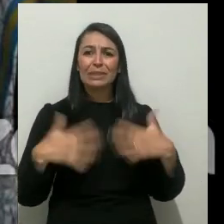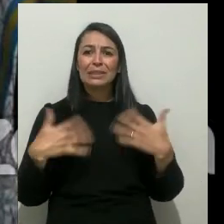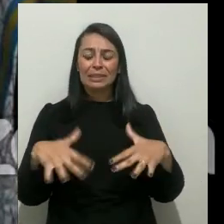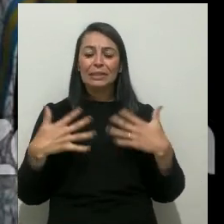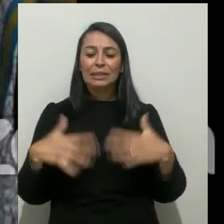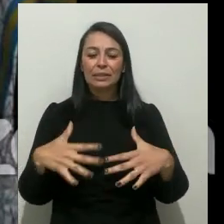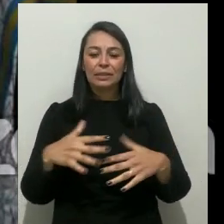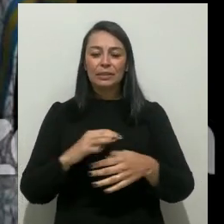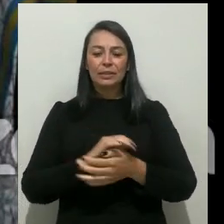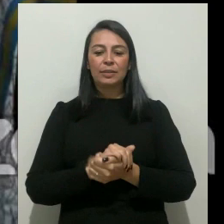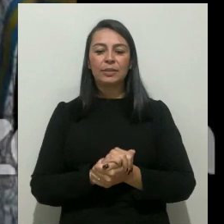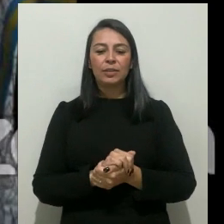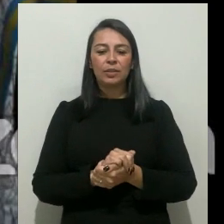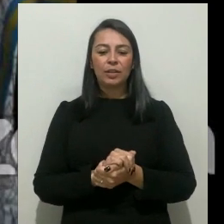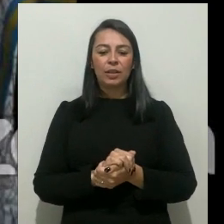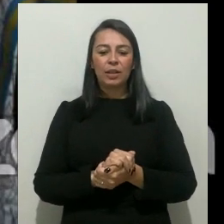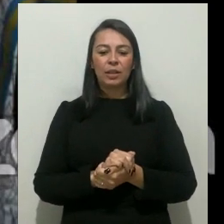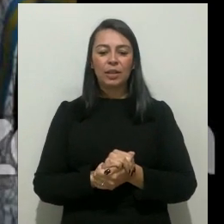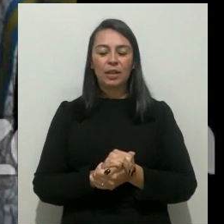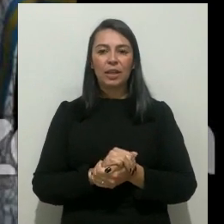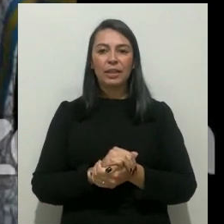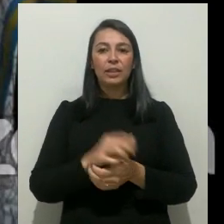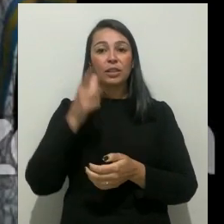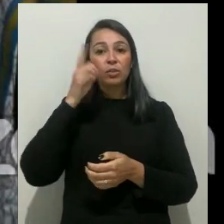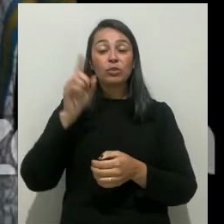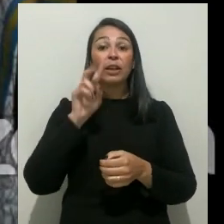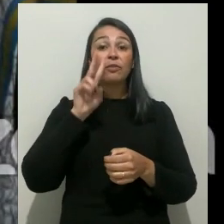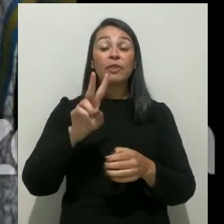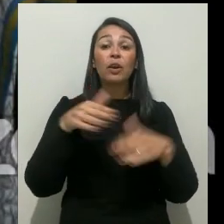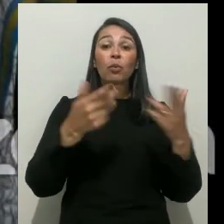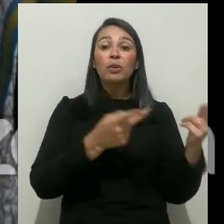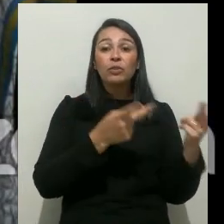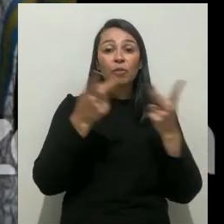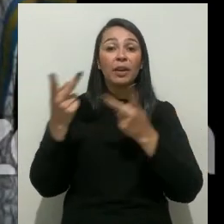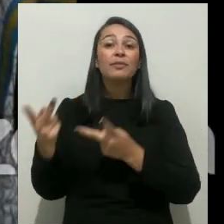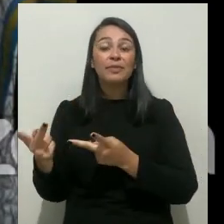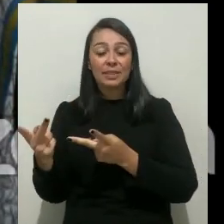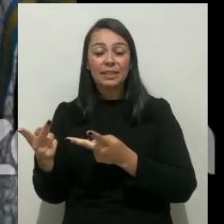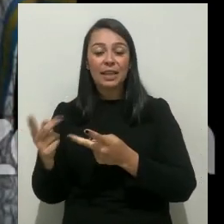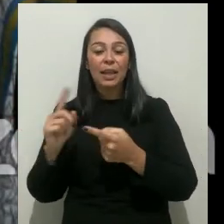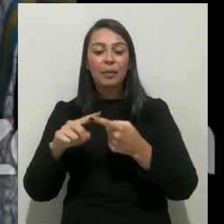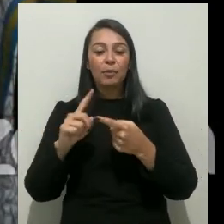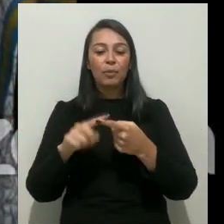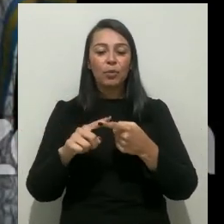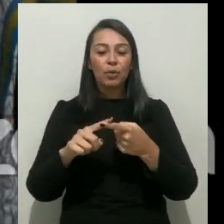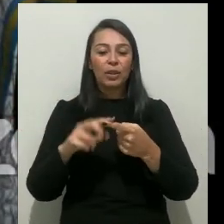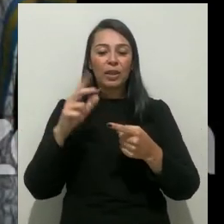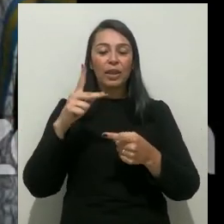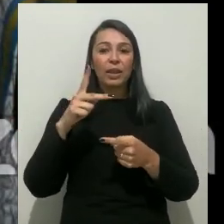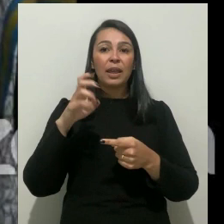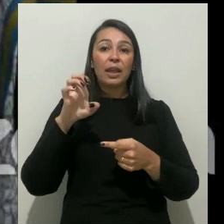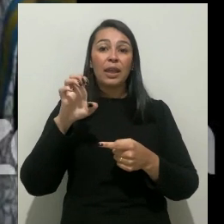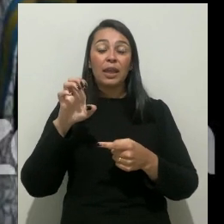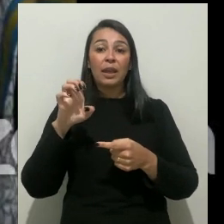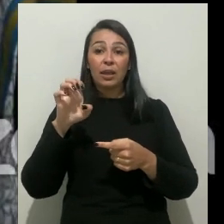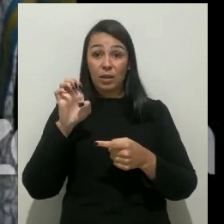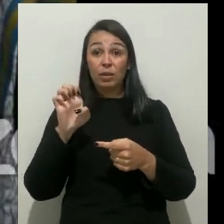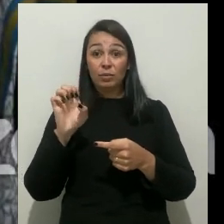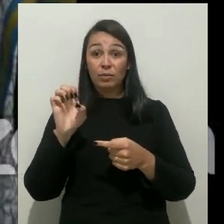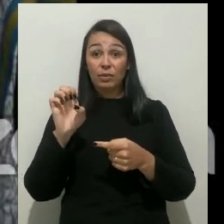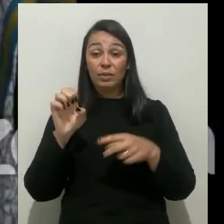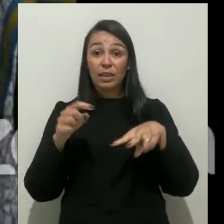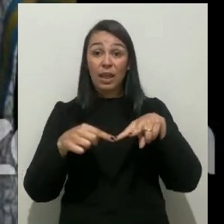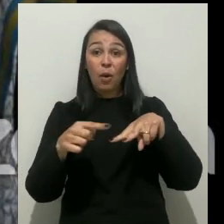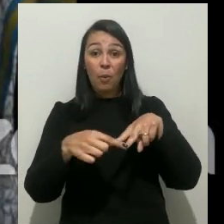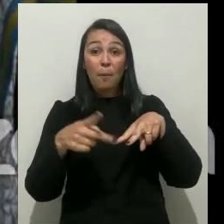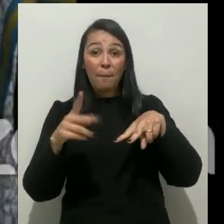não consegue ver quando a gente vai visitar. Do platô, tá? São, né, os pés dos dedinhos, né? E